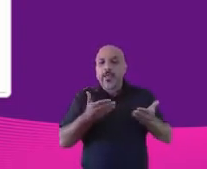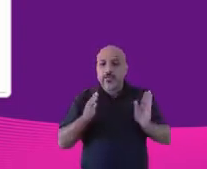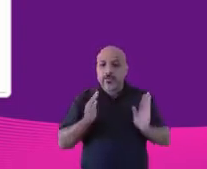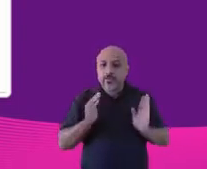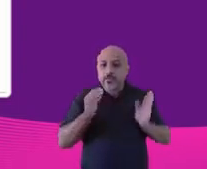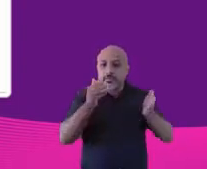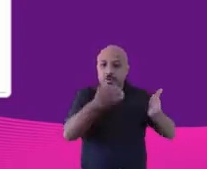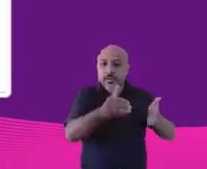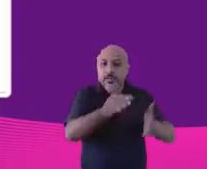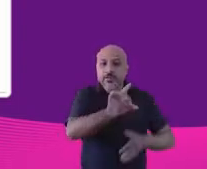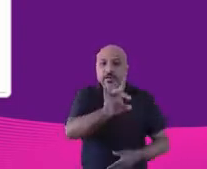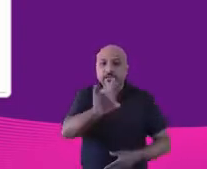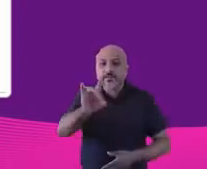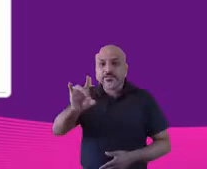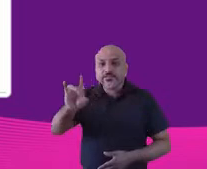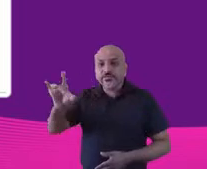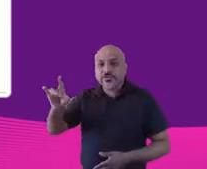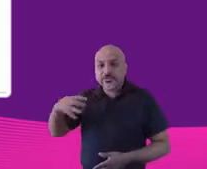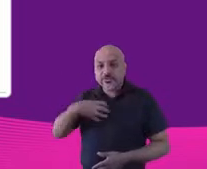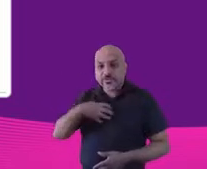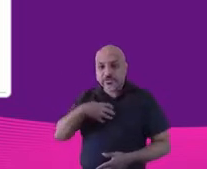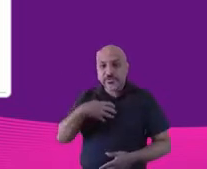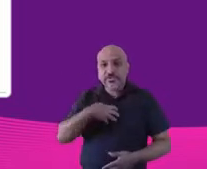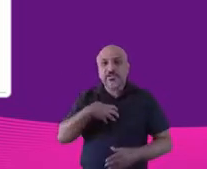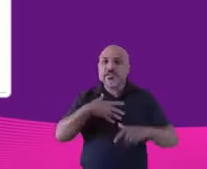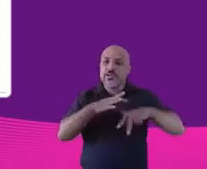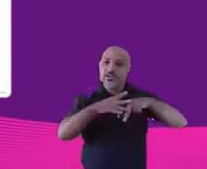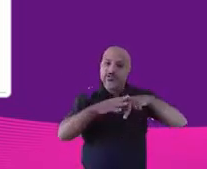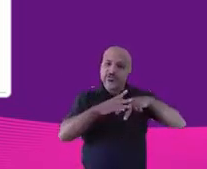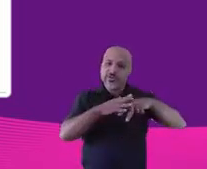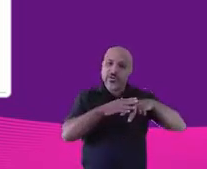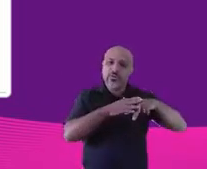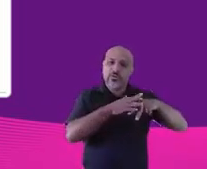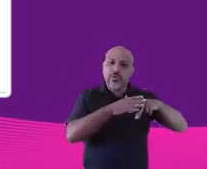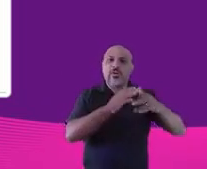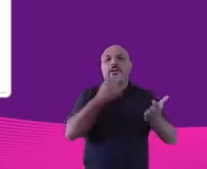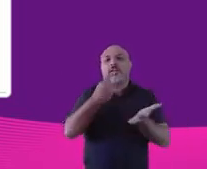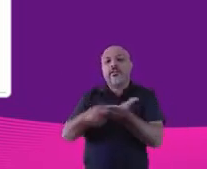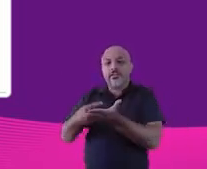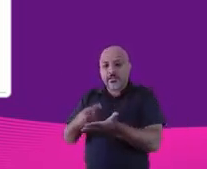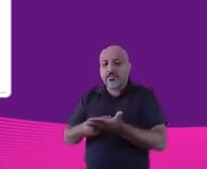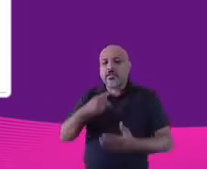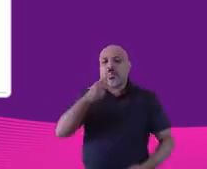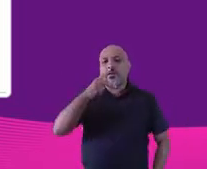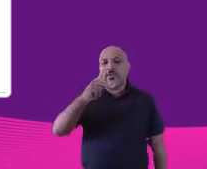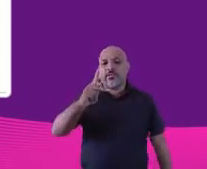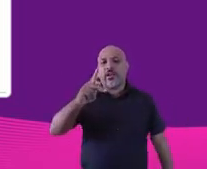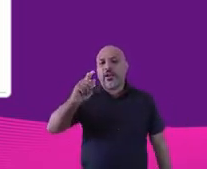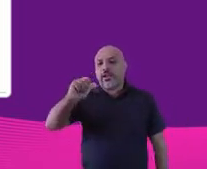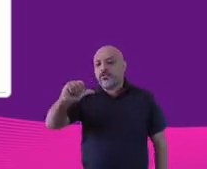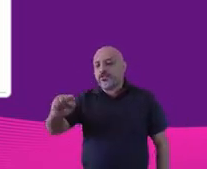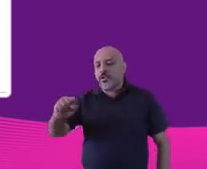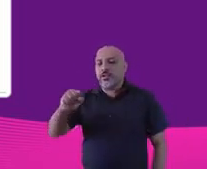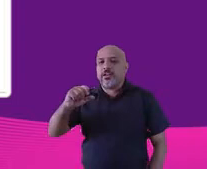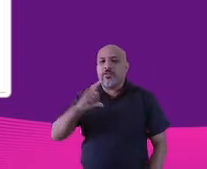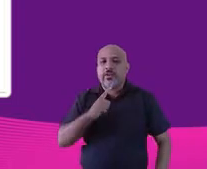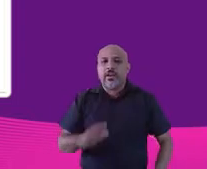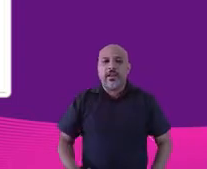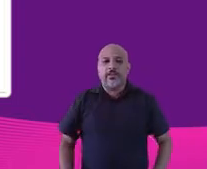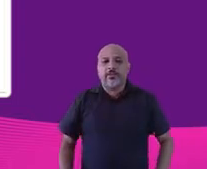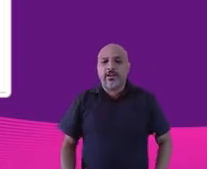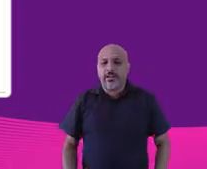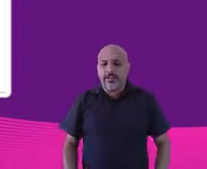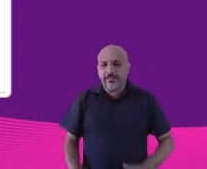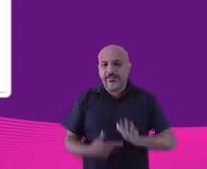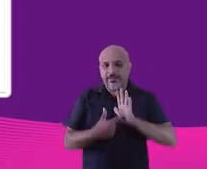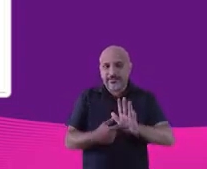tipo de paciente, de acordo com as comorbidades, de acordo com o PS, com o objetivo, a qualidade de vida,